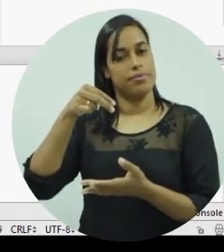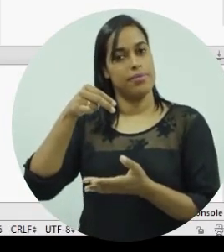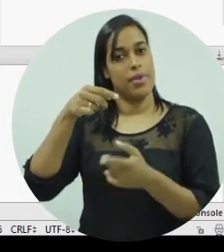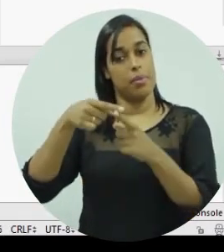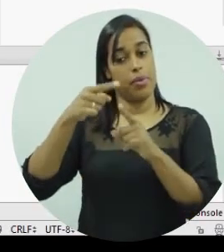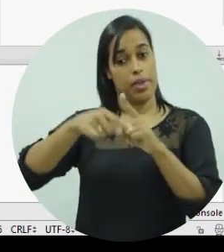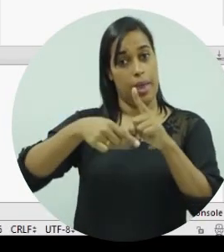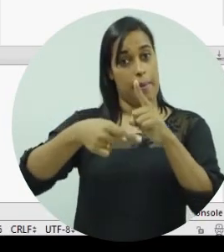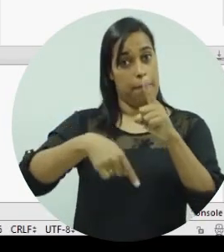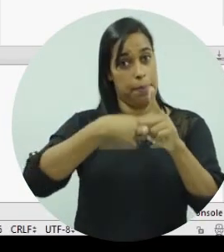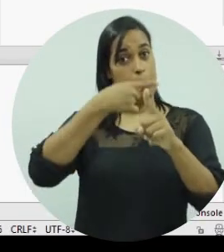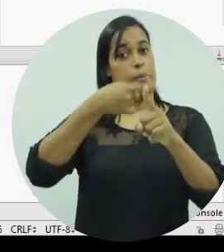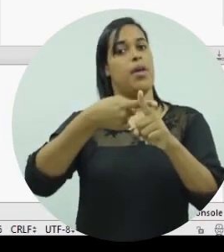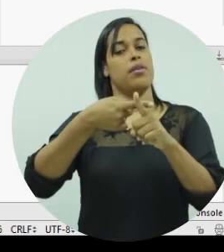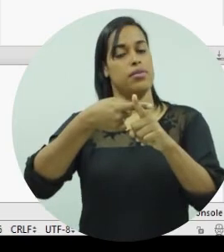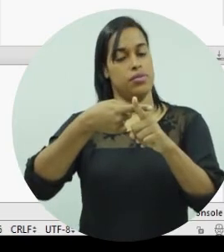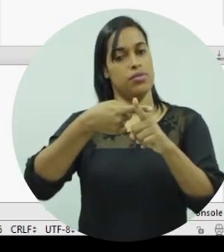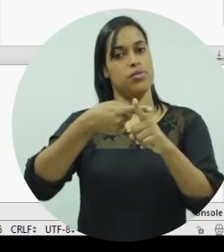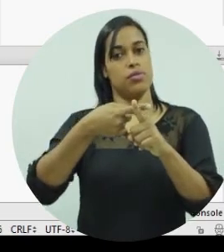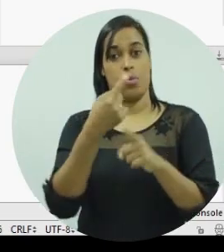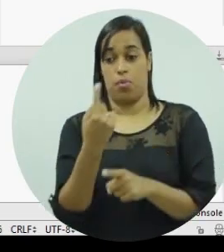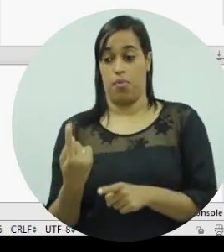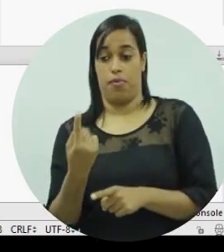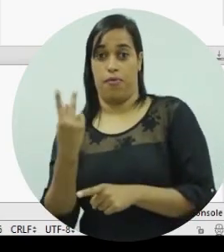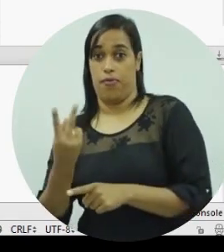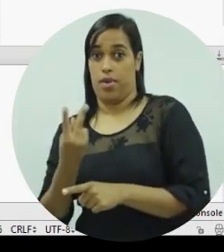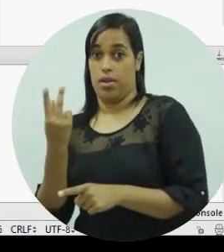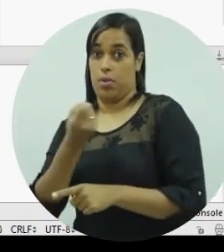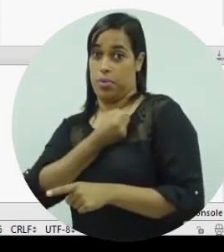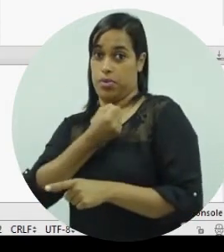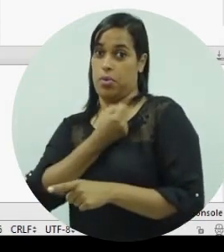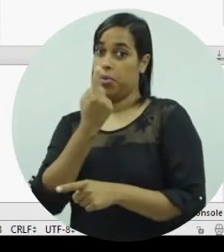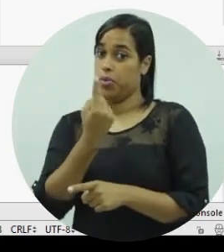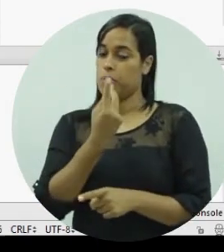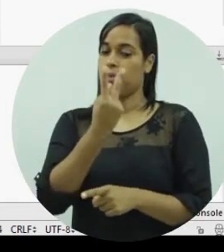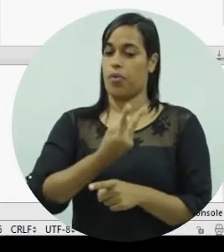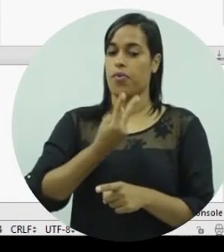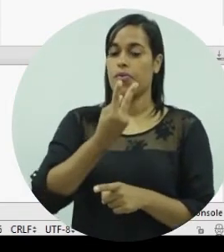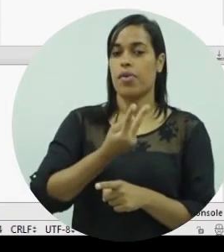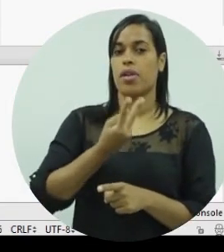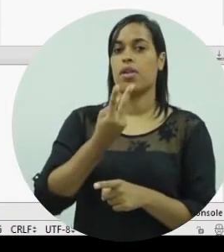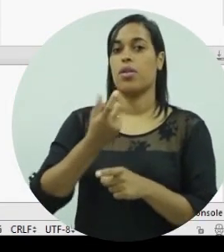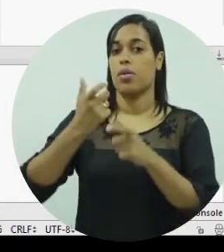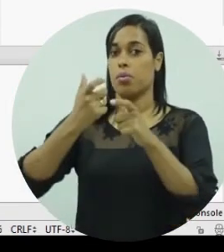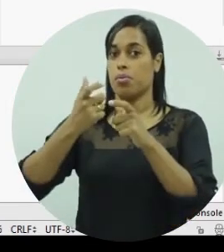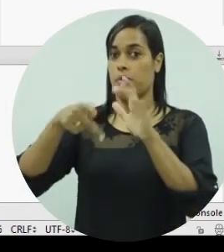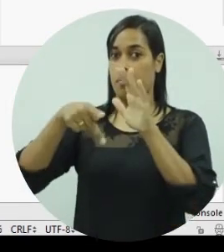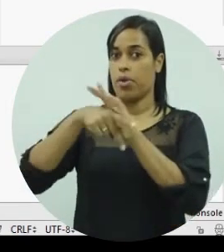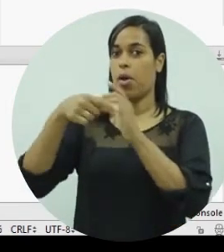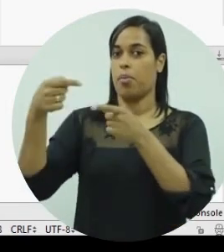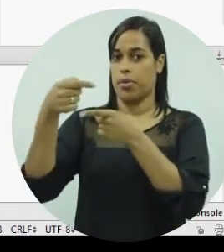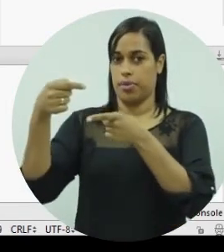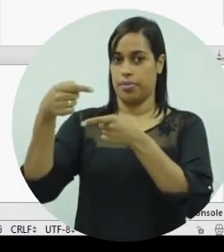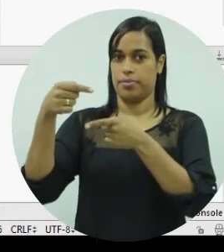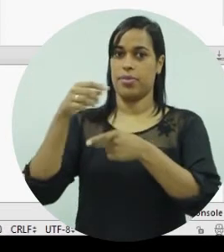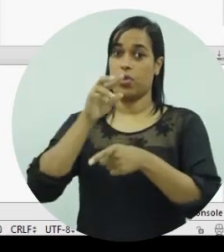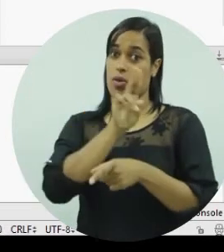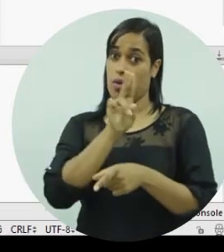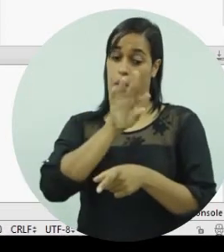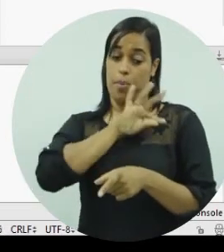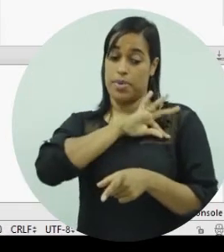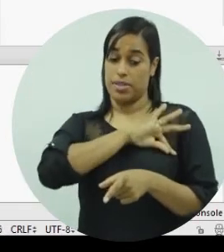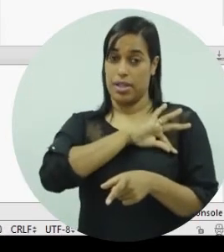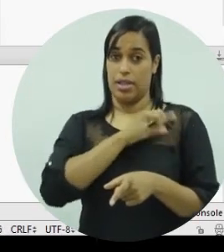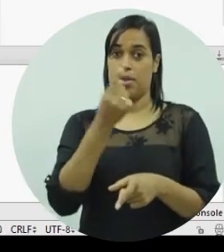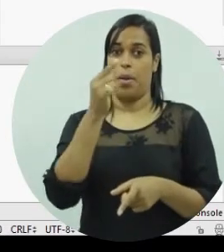e outro valor para a casa fracionária. Vamos colocar um nome, salário. Vamos atribuir o valor